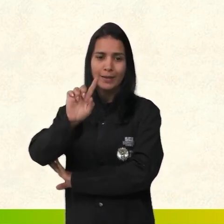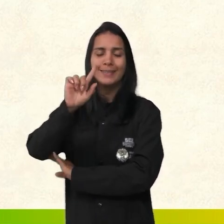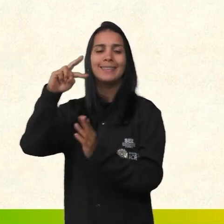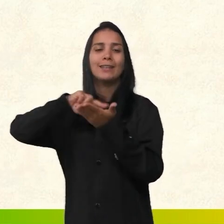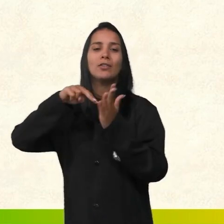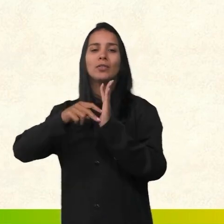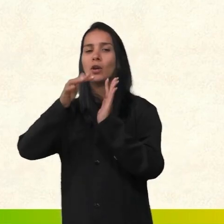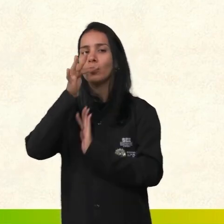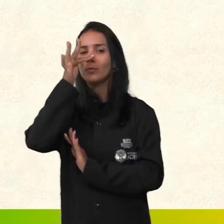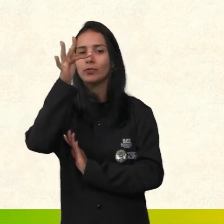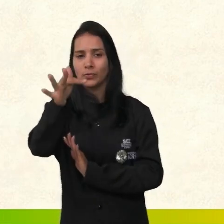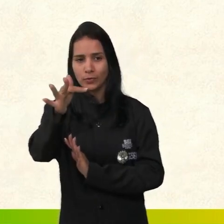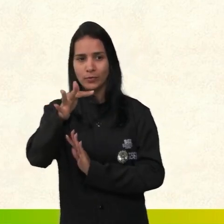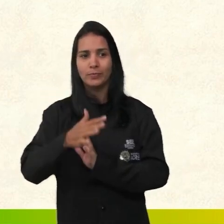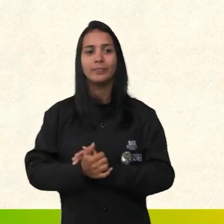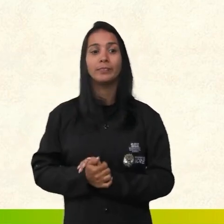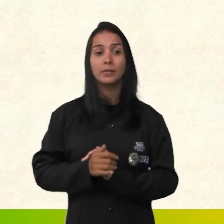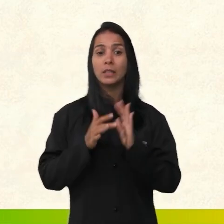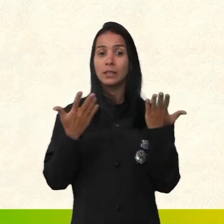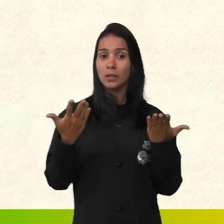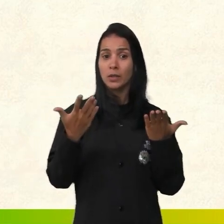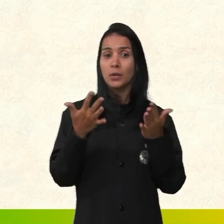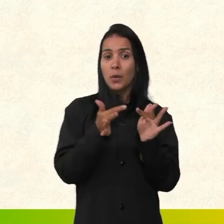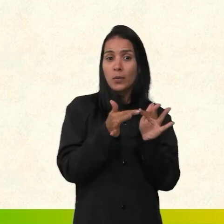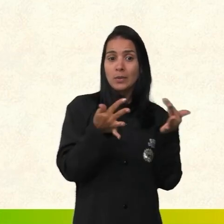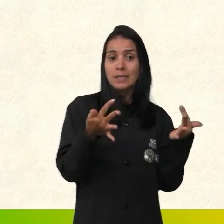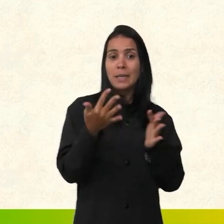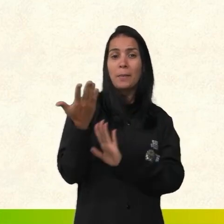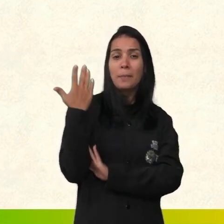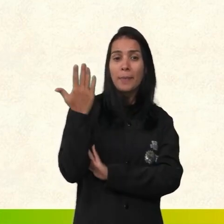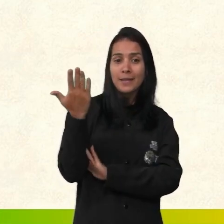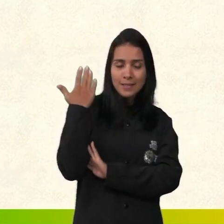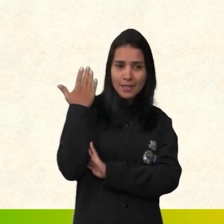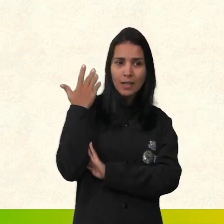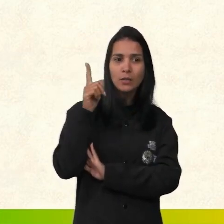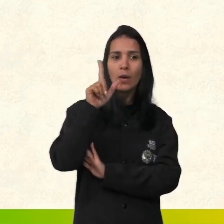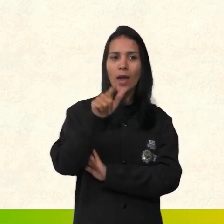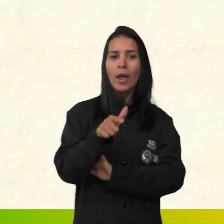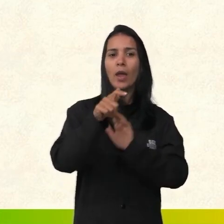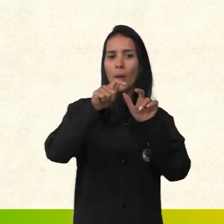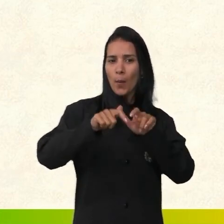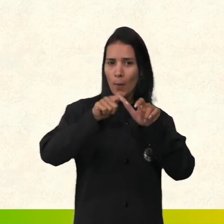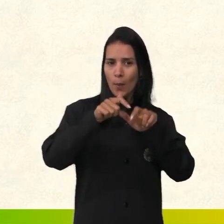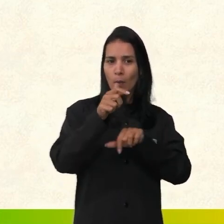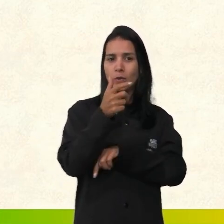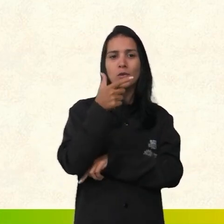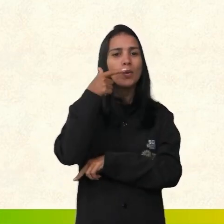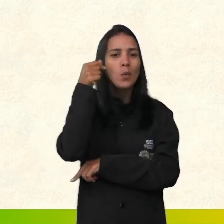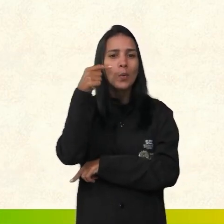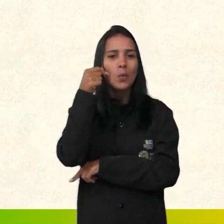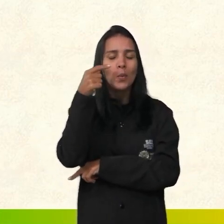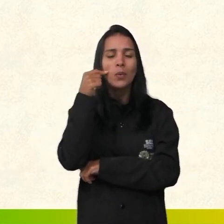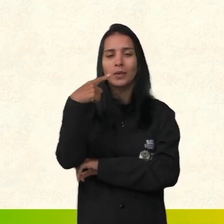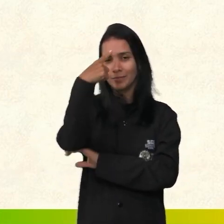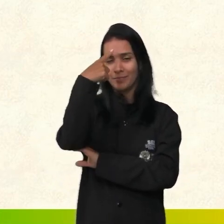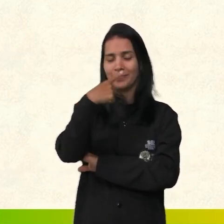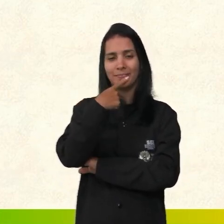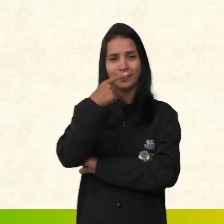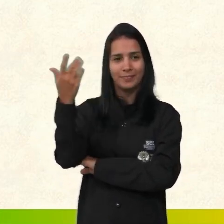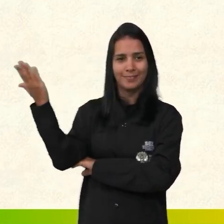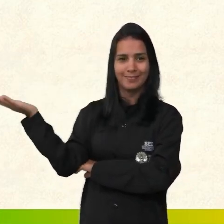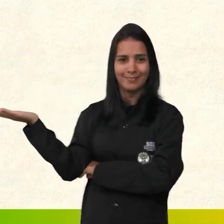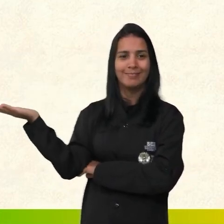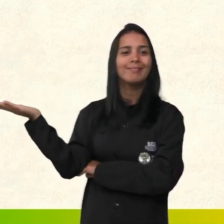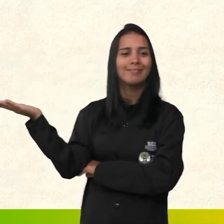caso, o simple past vai estar exatamente onde esse gato está aqui na imagem. Tudo bem? Ele é uma ação que estava